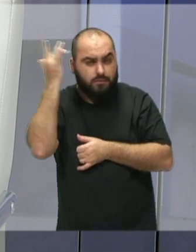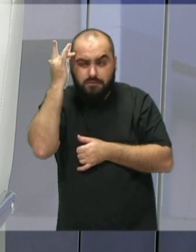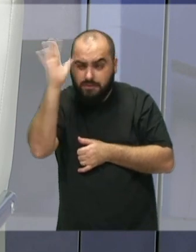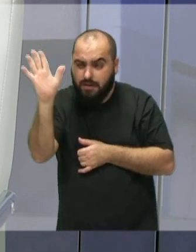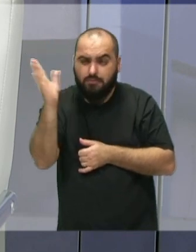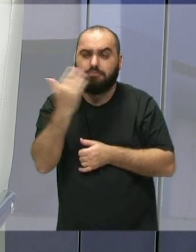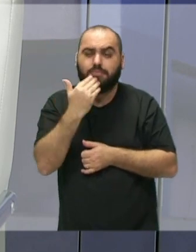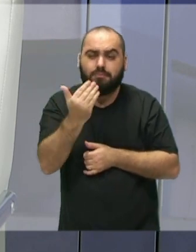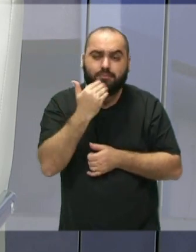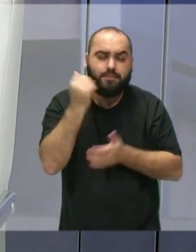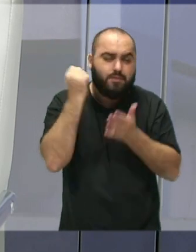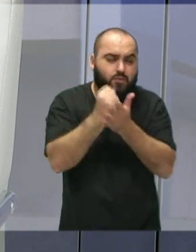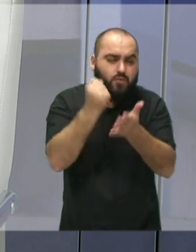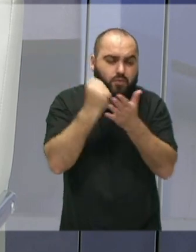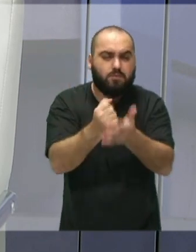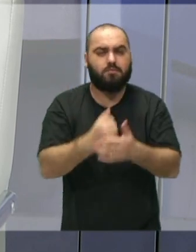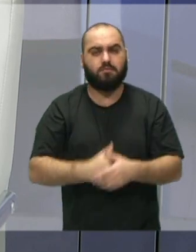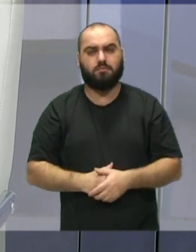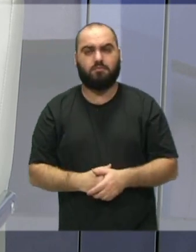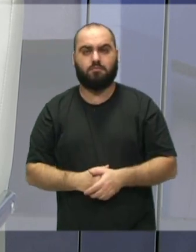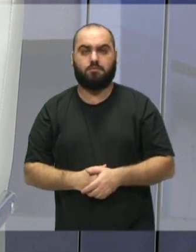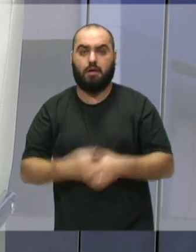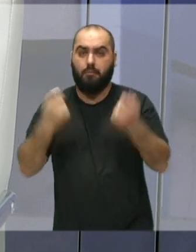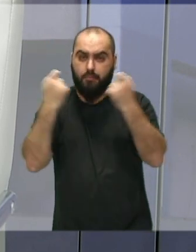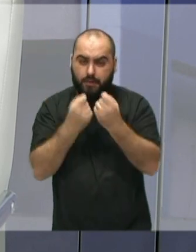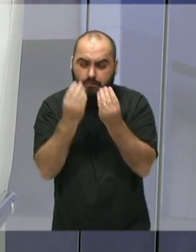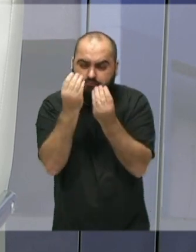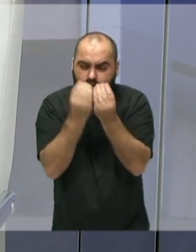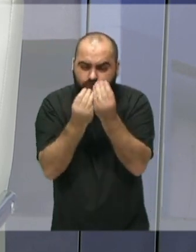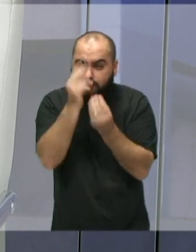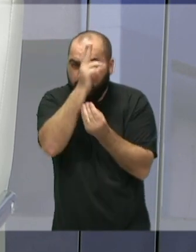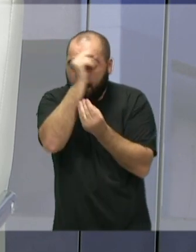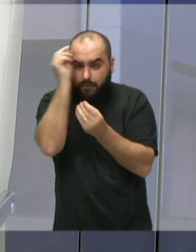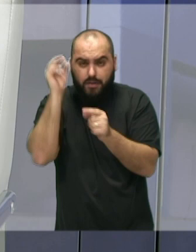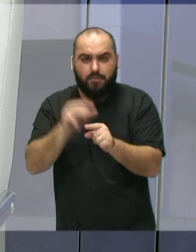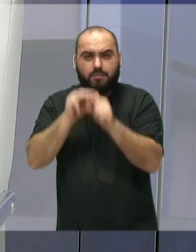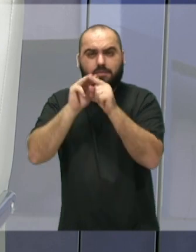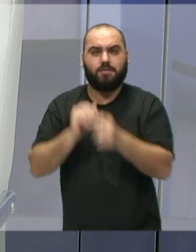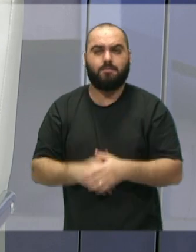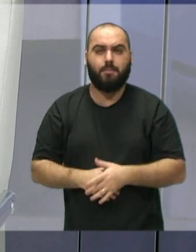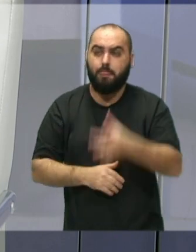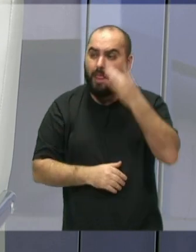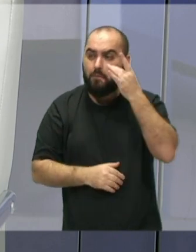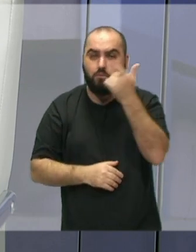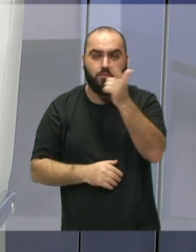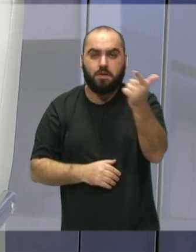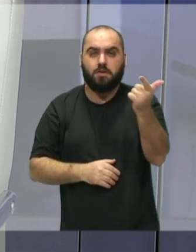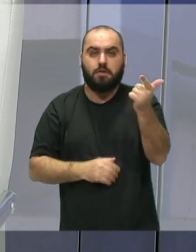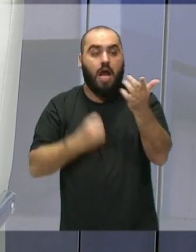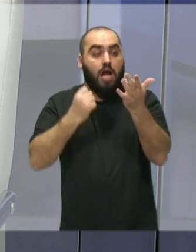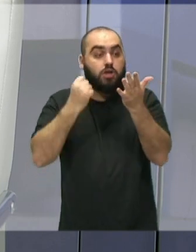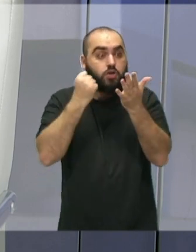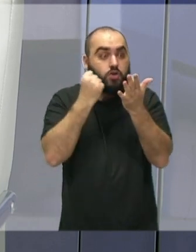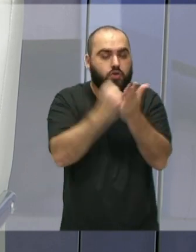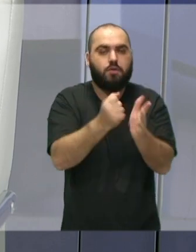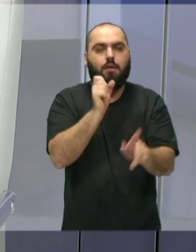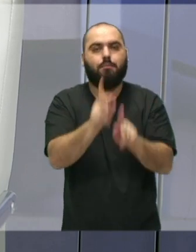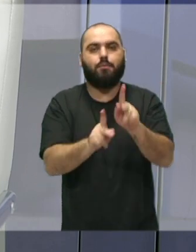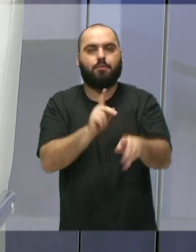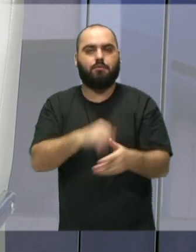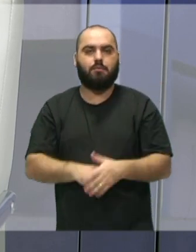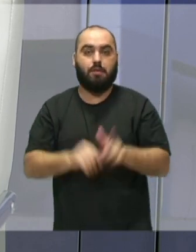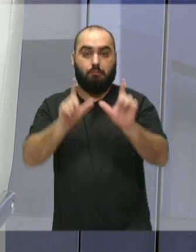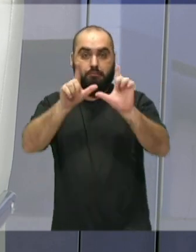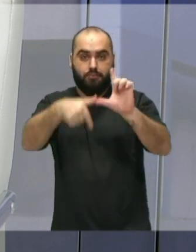fazer. Então, nós precisamos de sensibilidade do prefeito municipal. Não traz custo nenhum e ajuda a vida da população. Não é ilegal